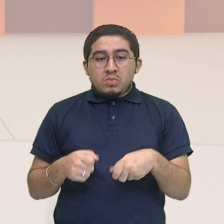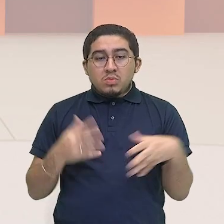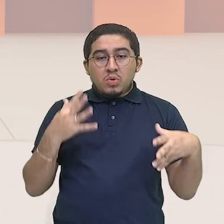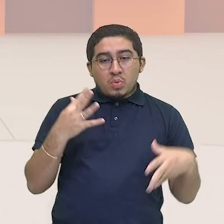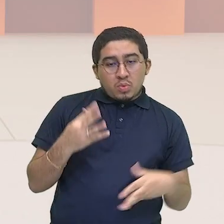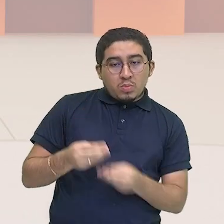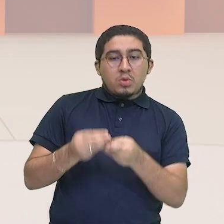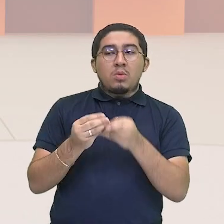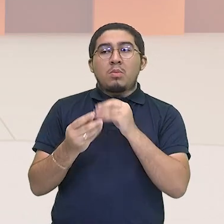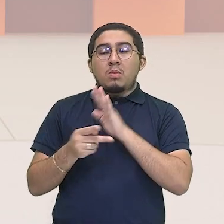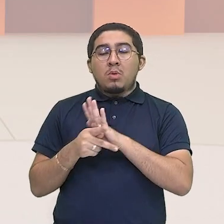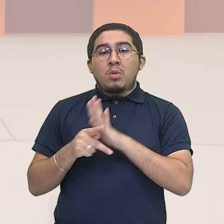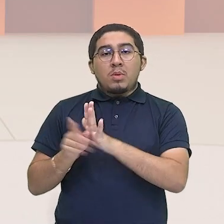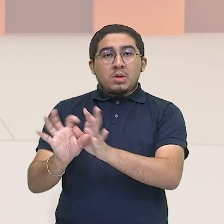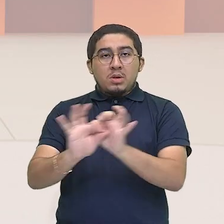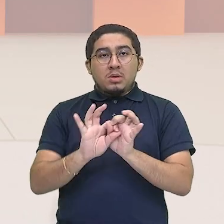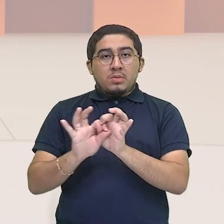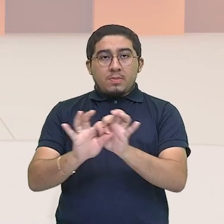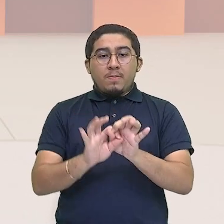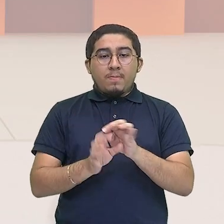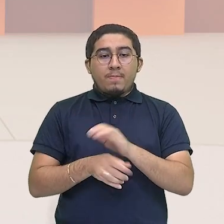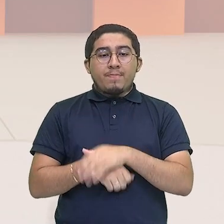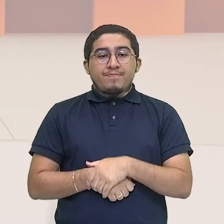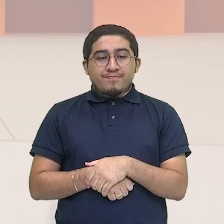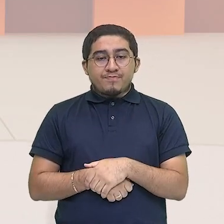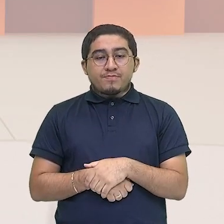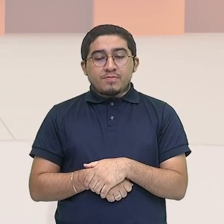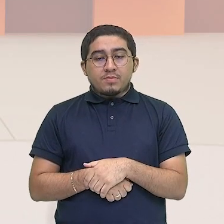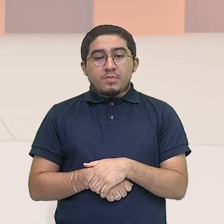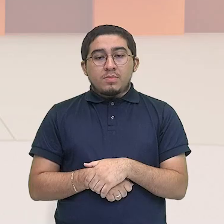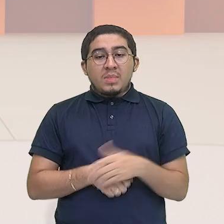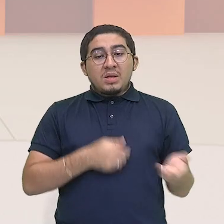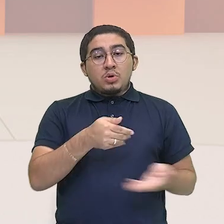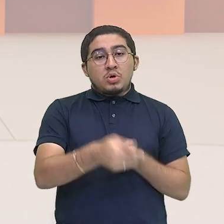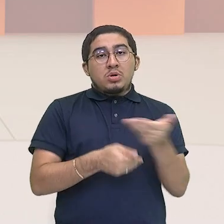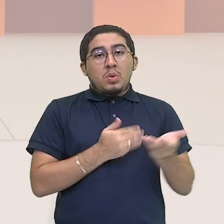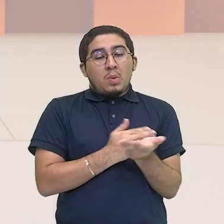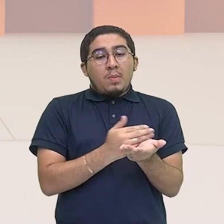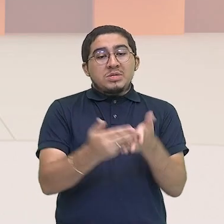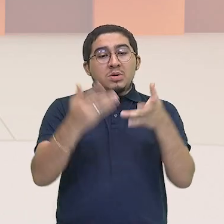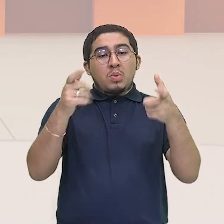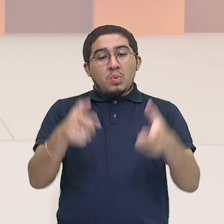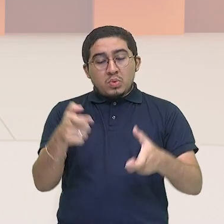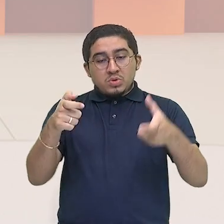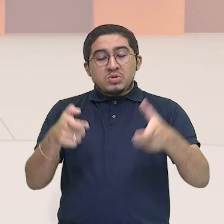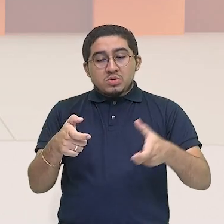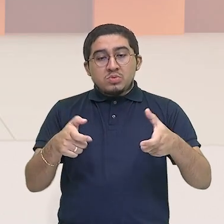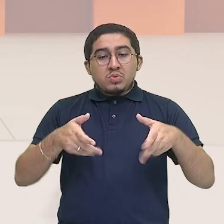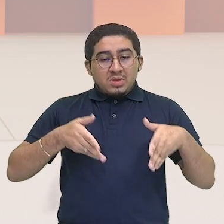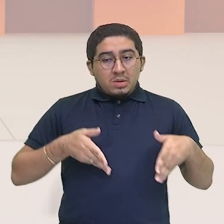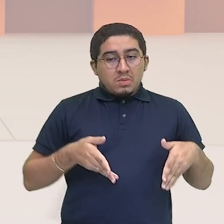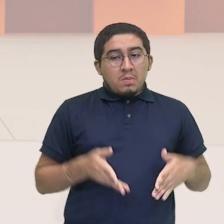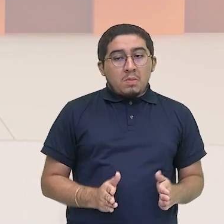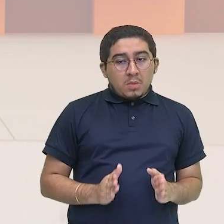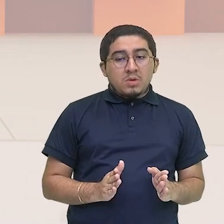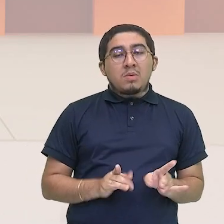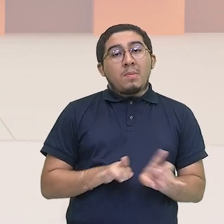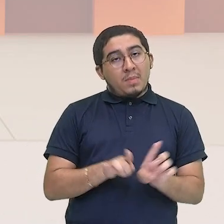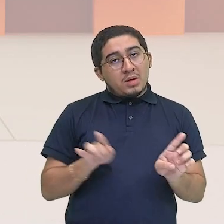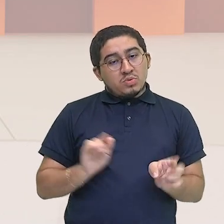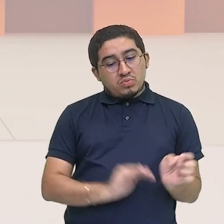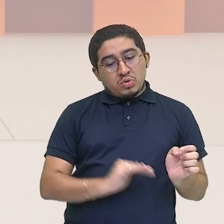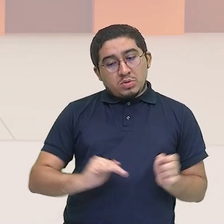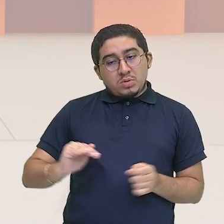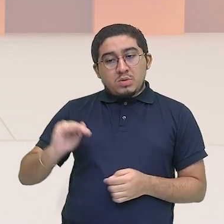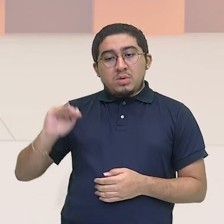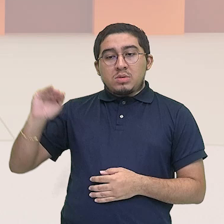contribuindo para a sua integração. A socialização se inicia no nascimento, mas ele vai e perdura por toda a